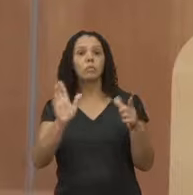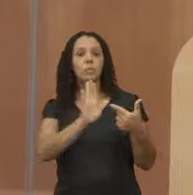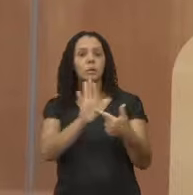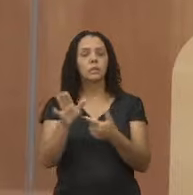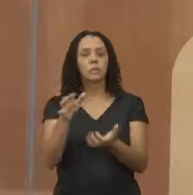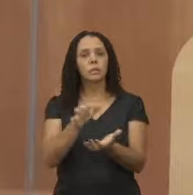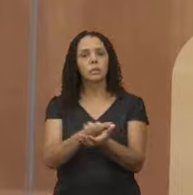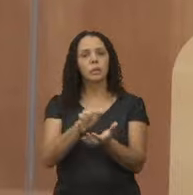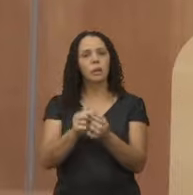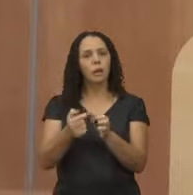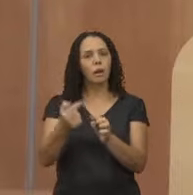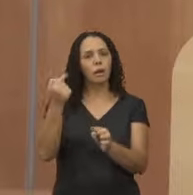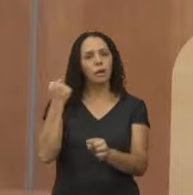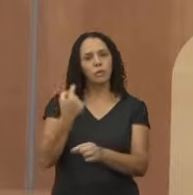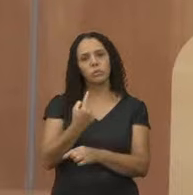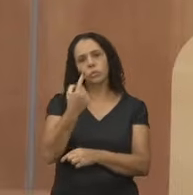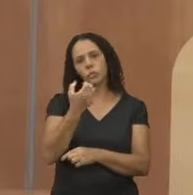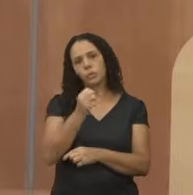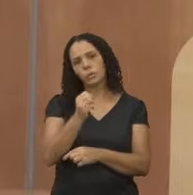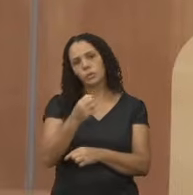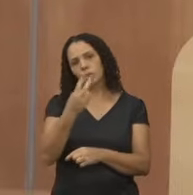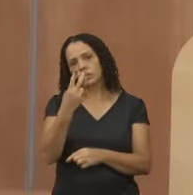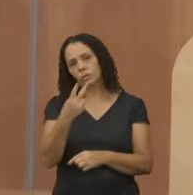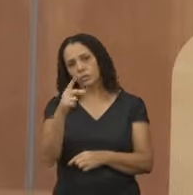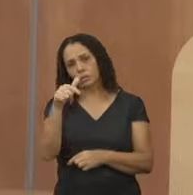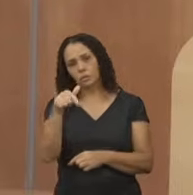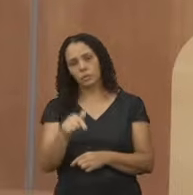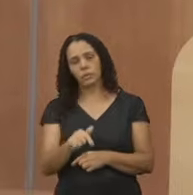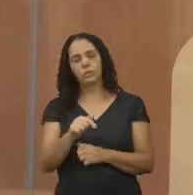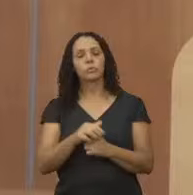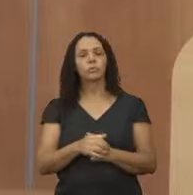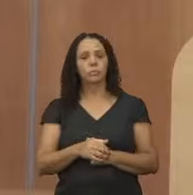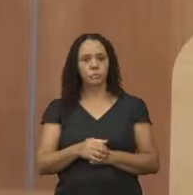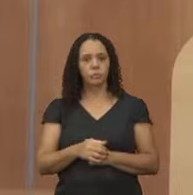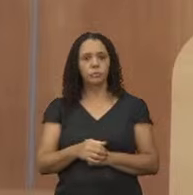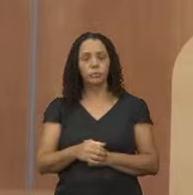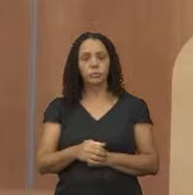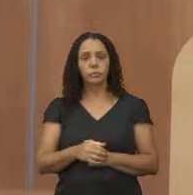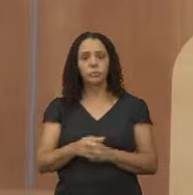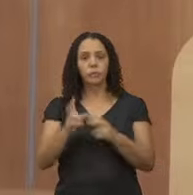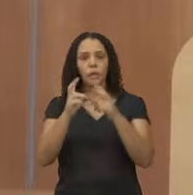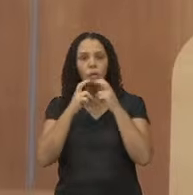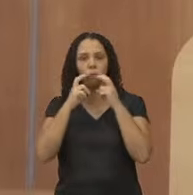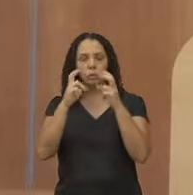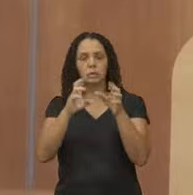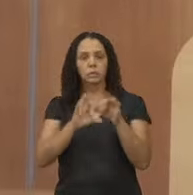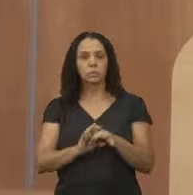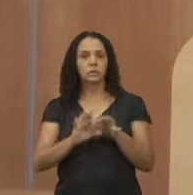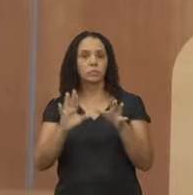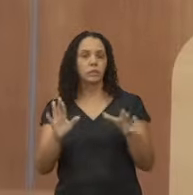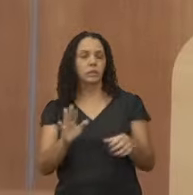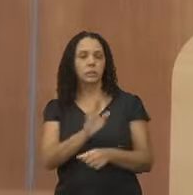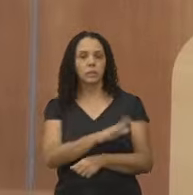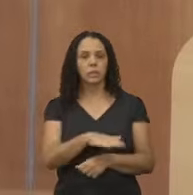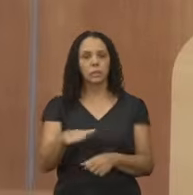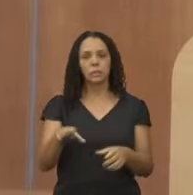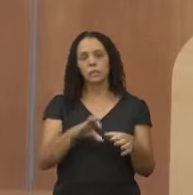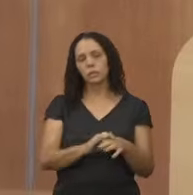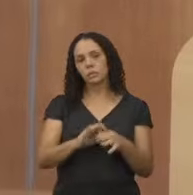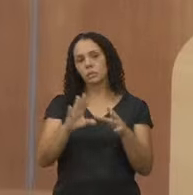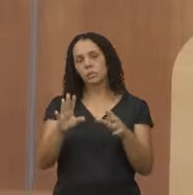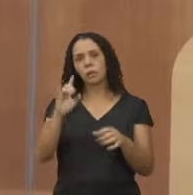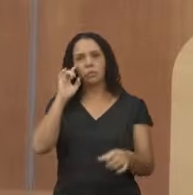em 1827, segundo Tebré. O Grito da Independência, A Criança e a Liberdade